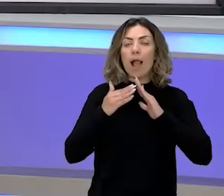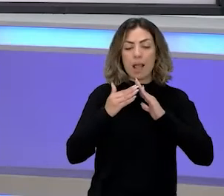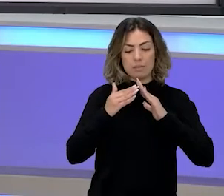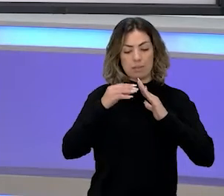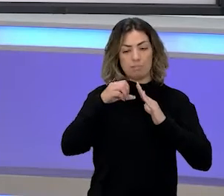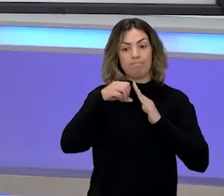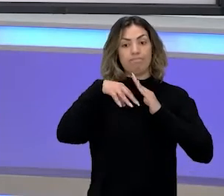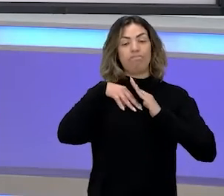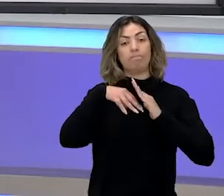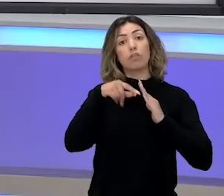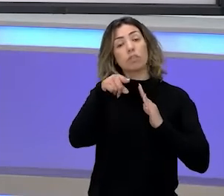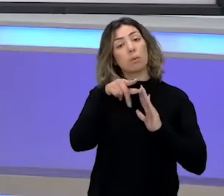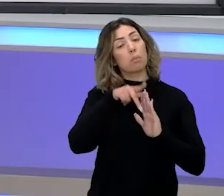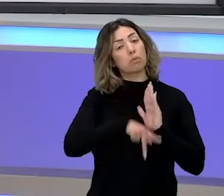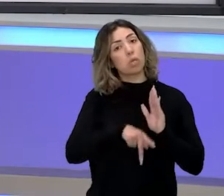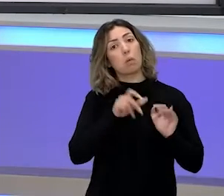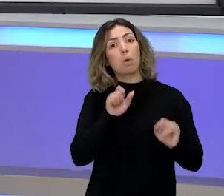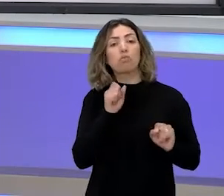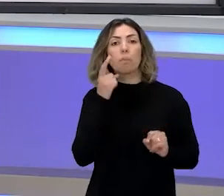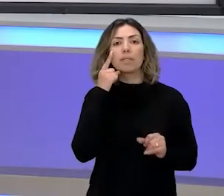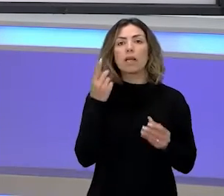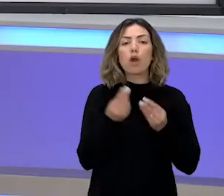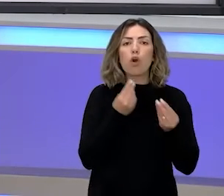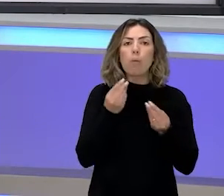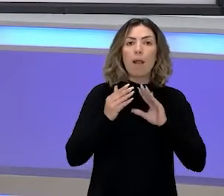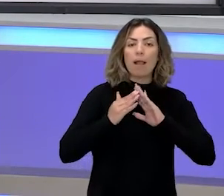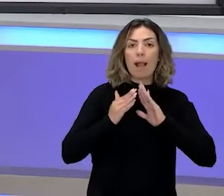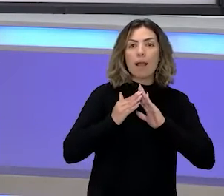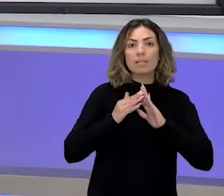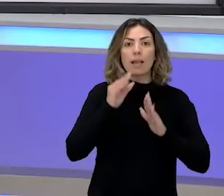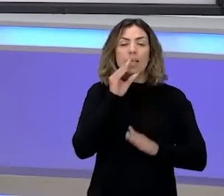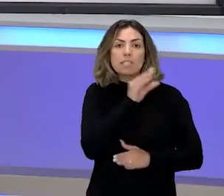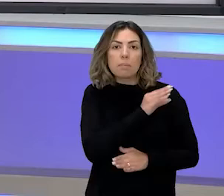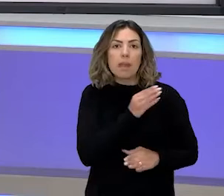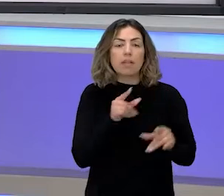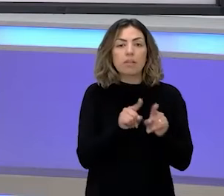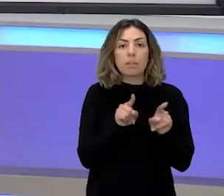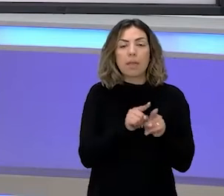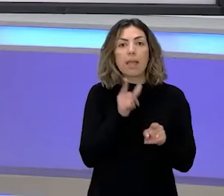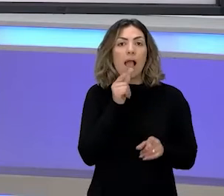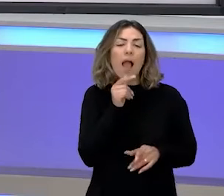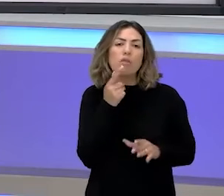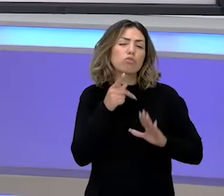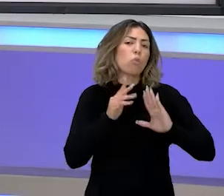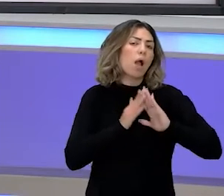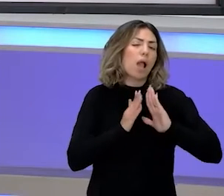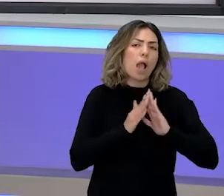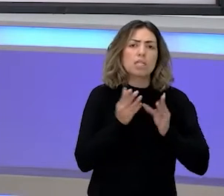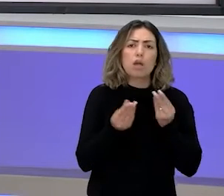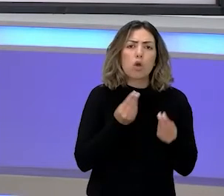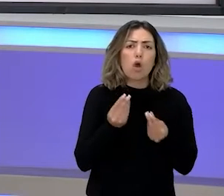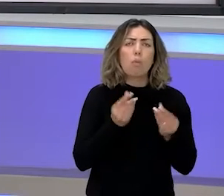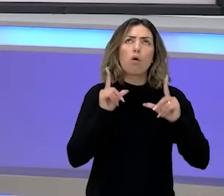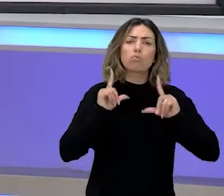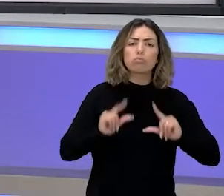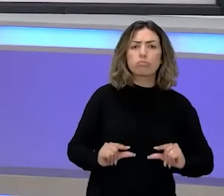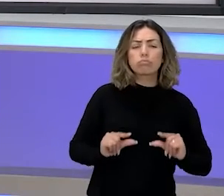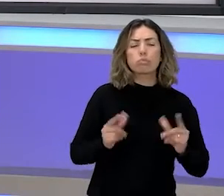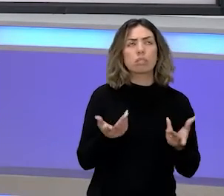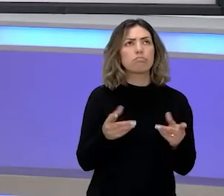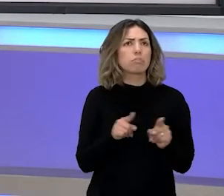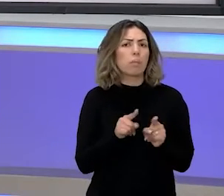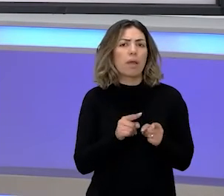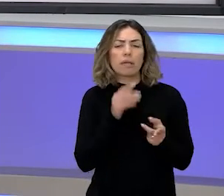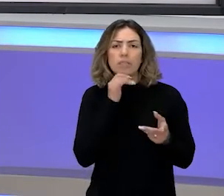aí no seu projeto pensar, por exemplo, no aquecimento da casa ou da água da sua casa, né, para economizar eletricidade, ou